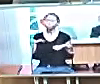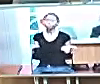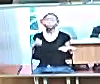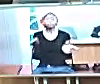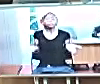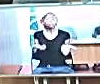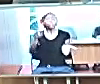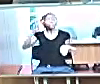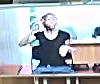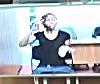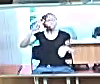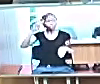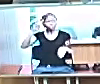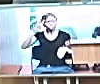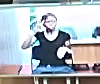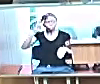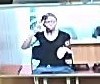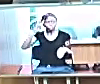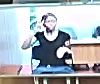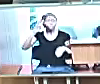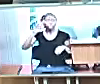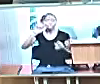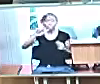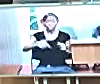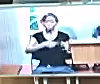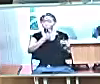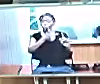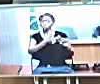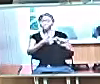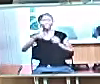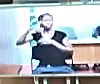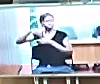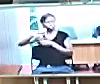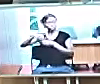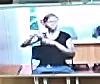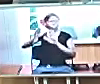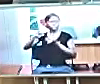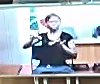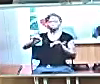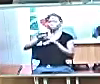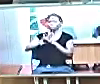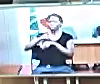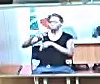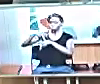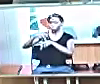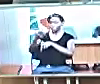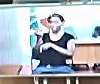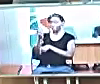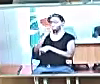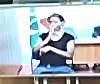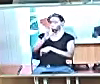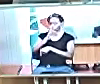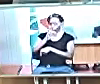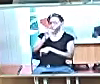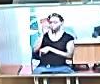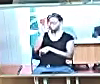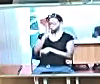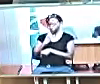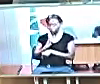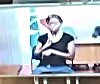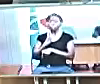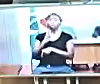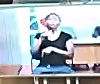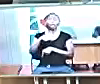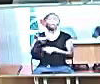terça feira após o processo eleitoral que nós passamos no país no domingo é está